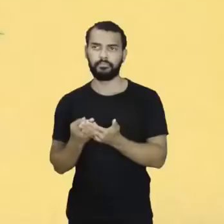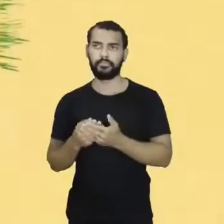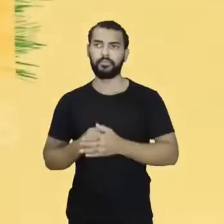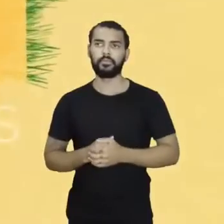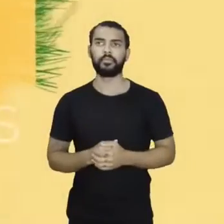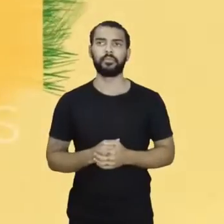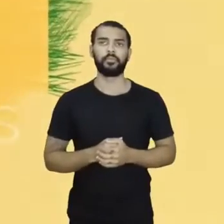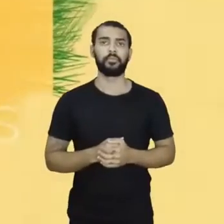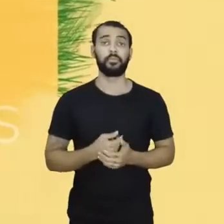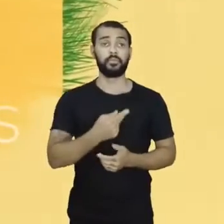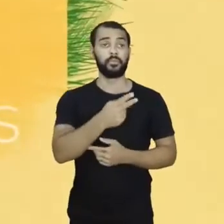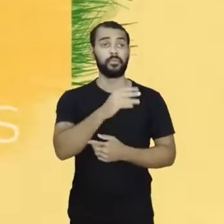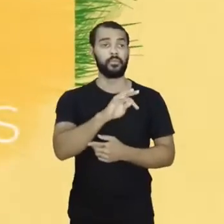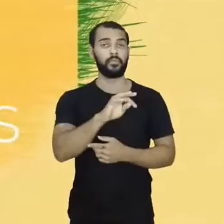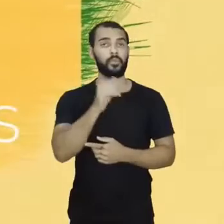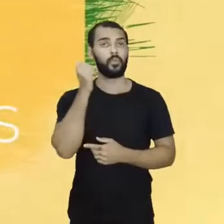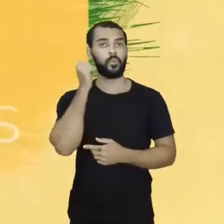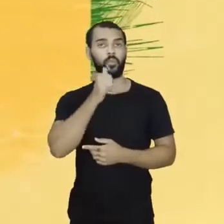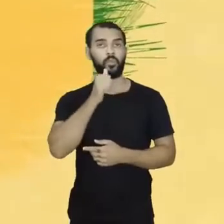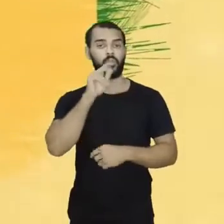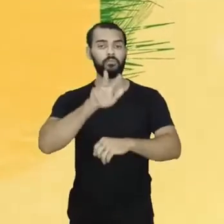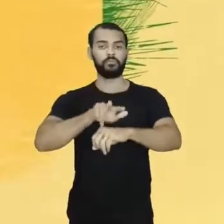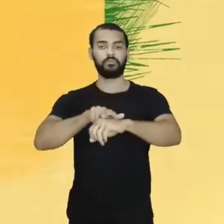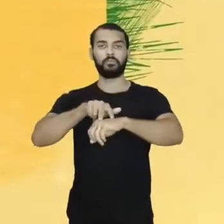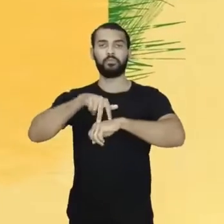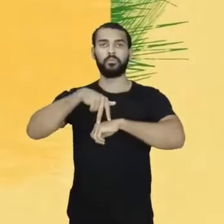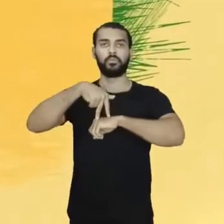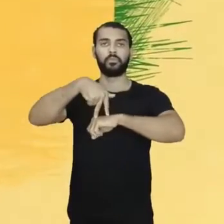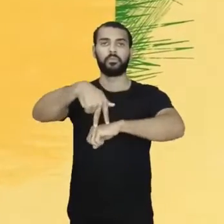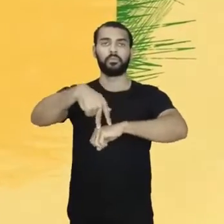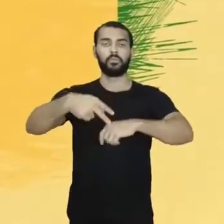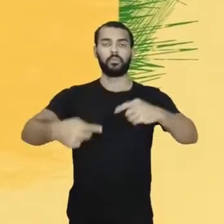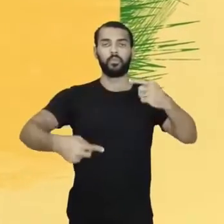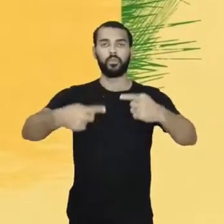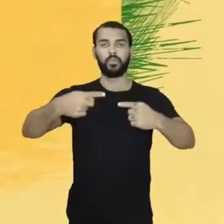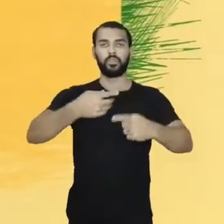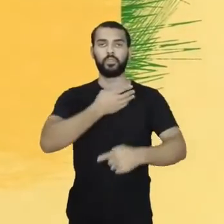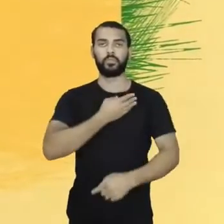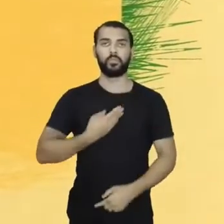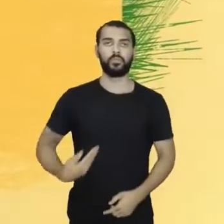Com o PT, a mulher está no centro das políticas públicas.